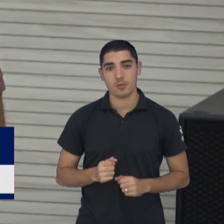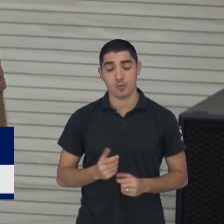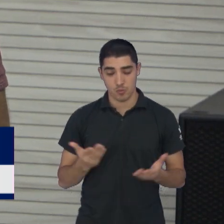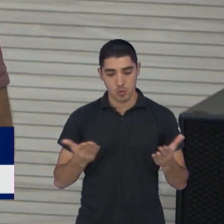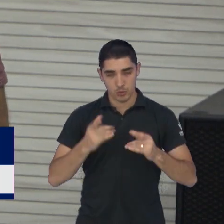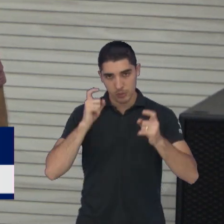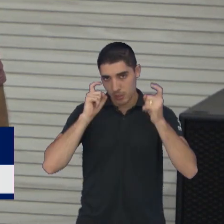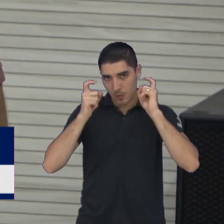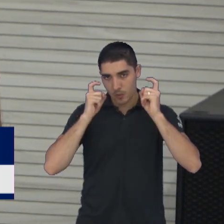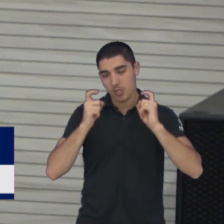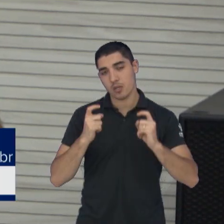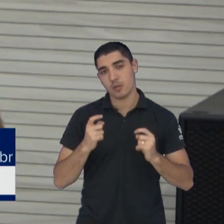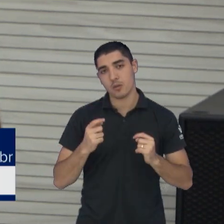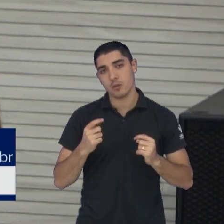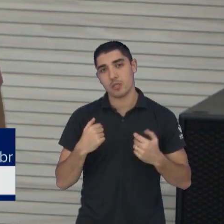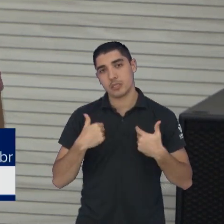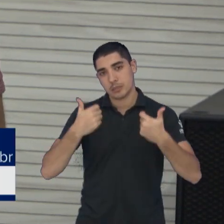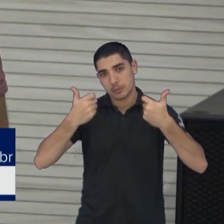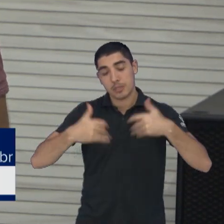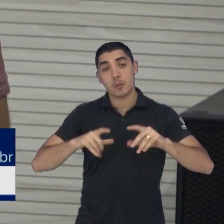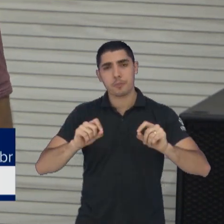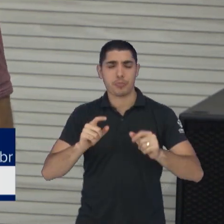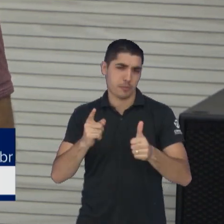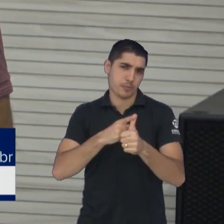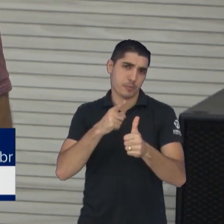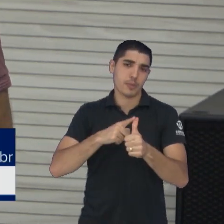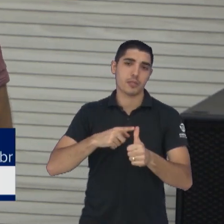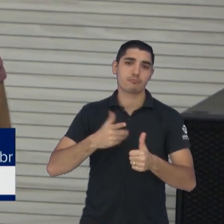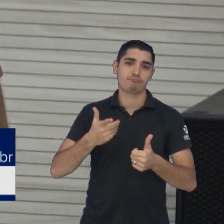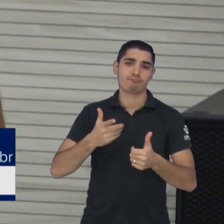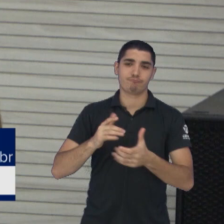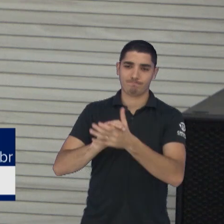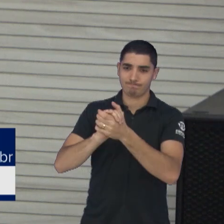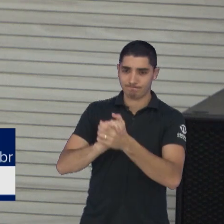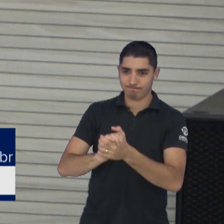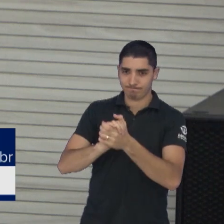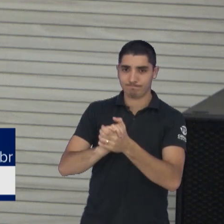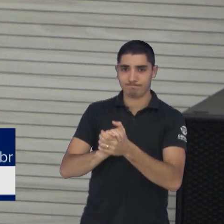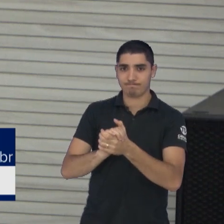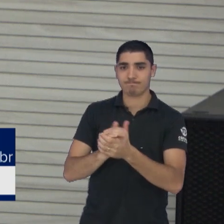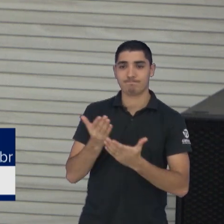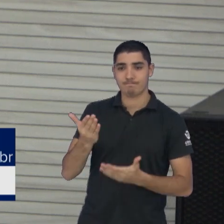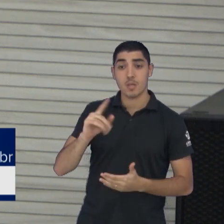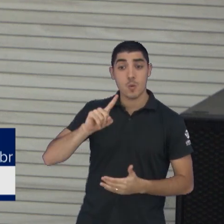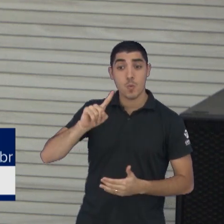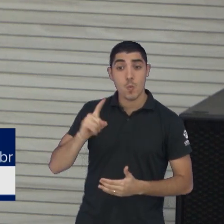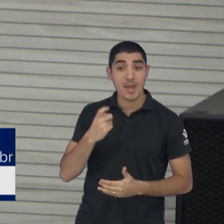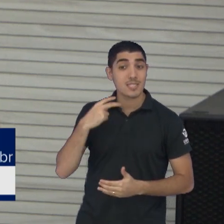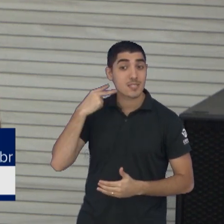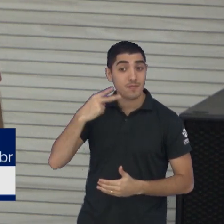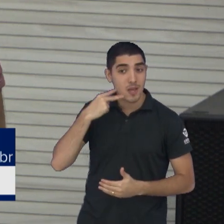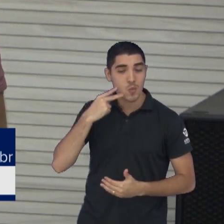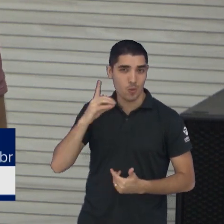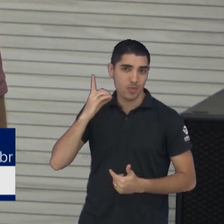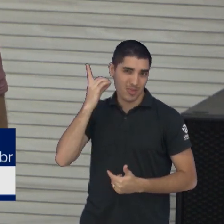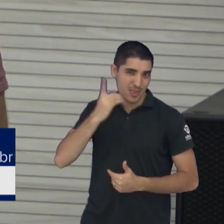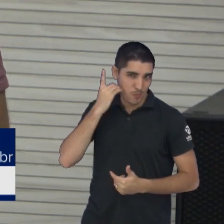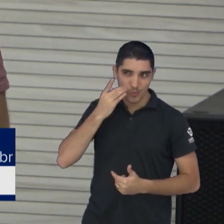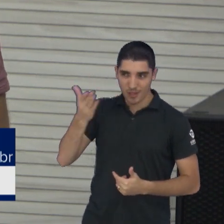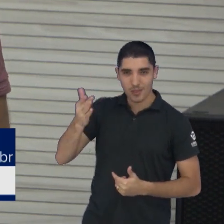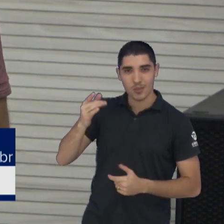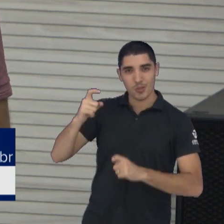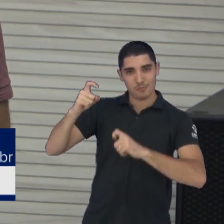hoje, primeiramente, cumprimentar o ex-vereador e deputado doutor Elton por, né,